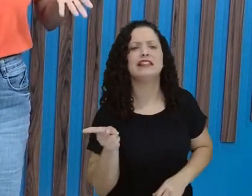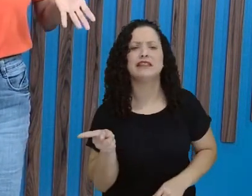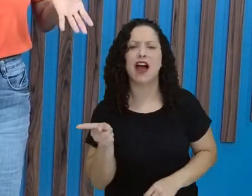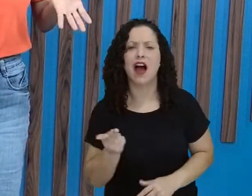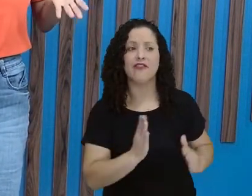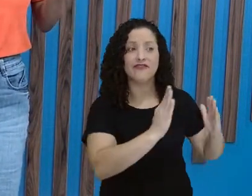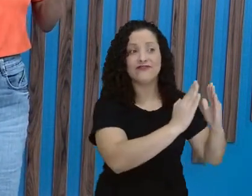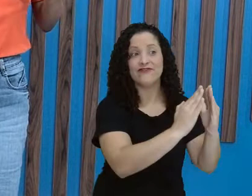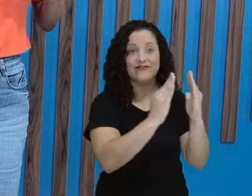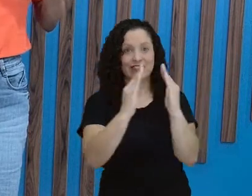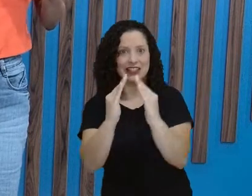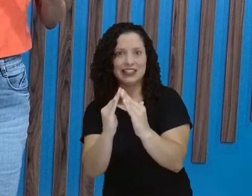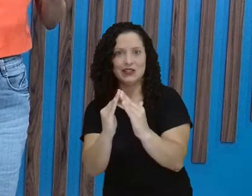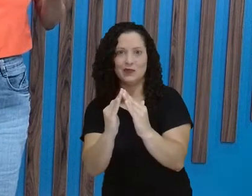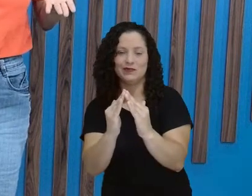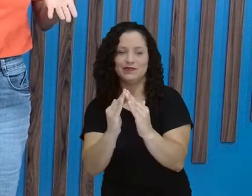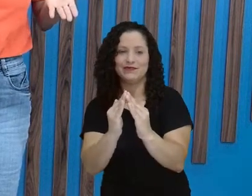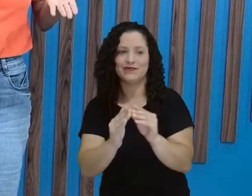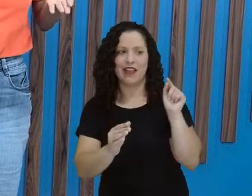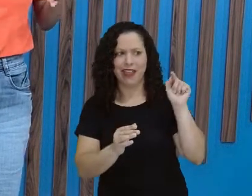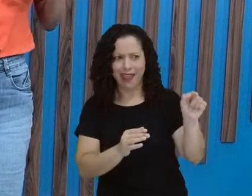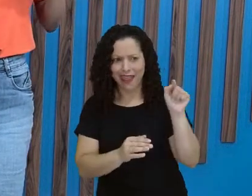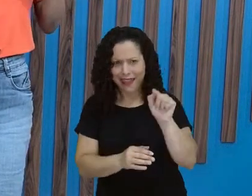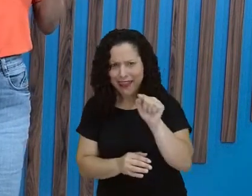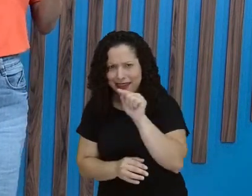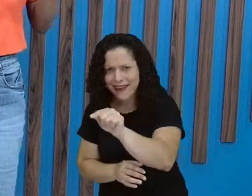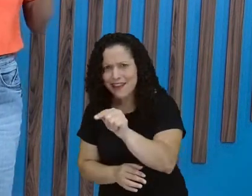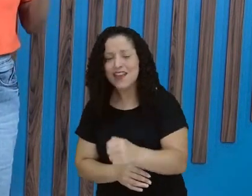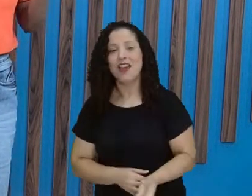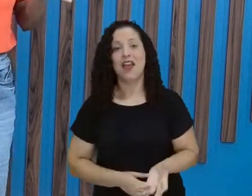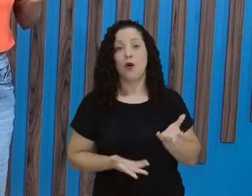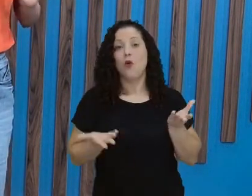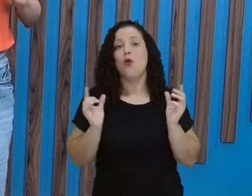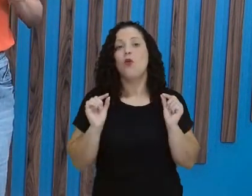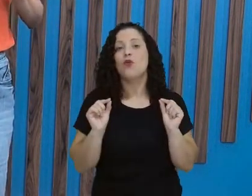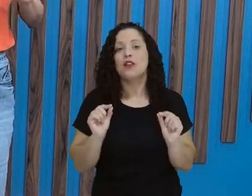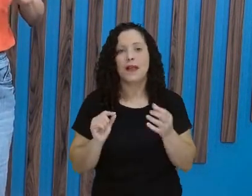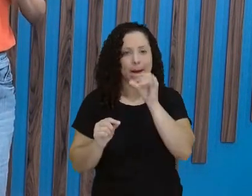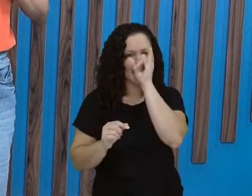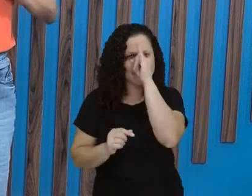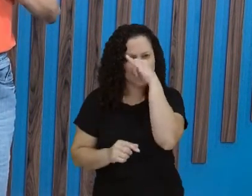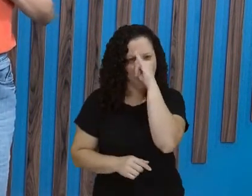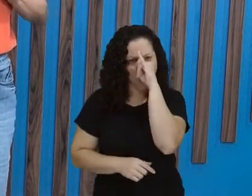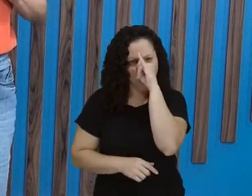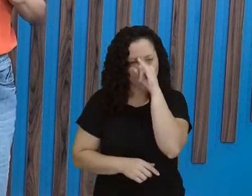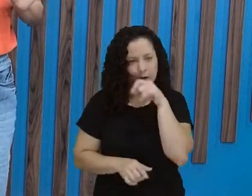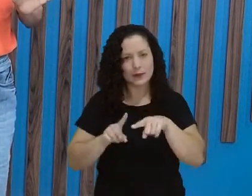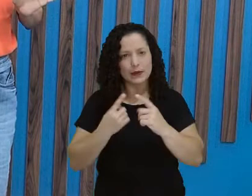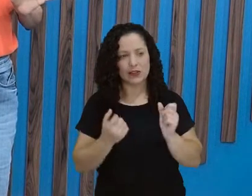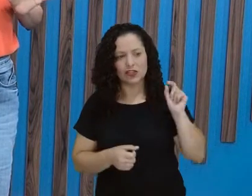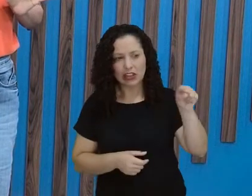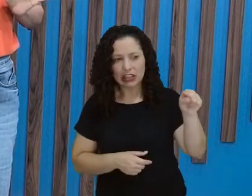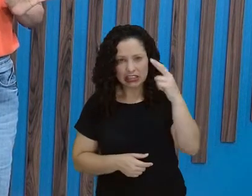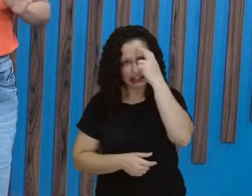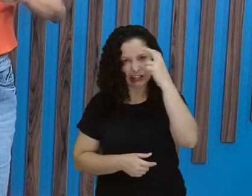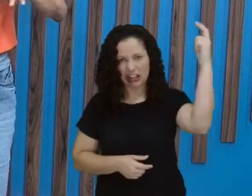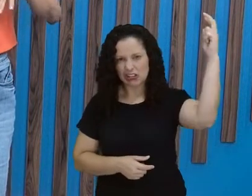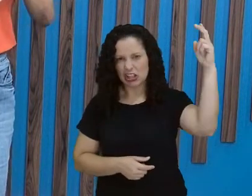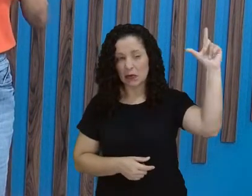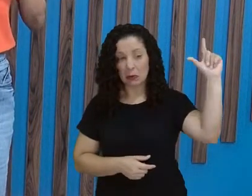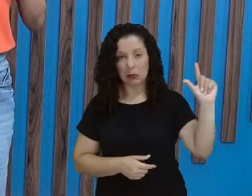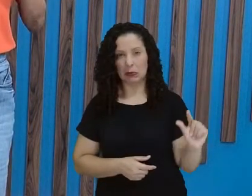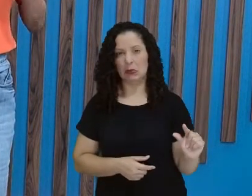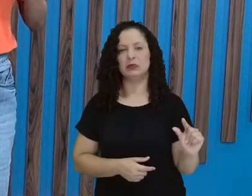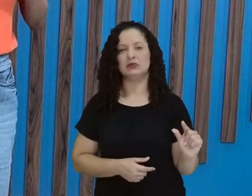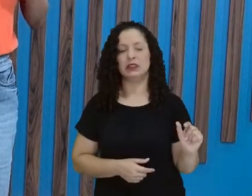um vizinho que era um porquinho e que não era, segundo ele, esse porquinho não era muito inteligente. E